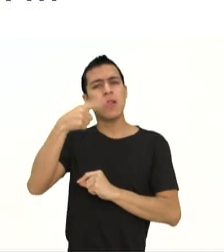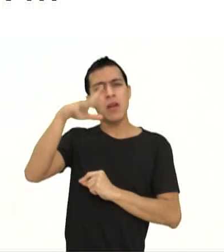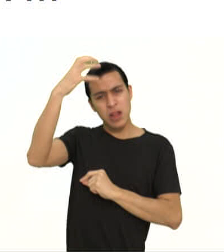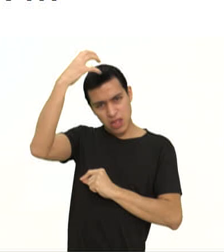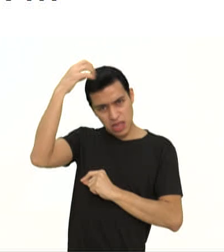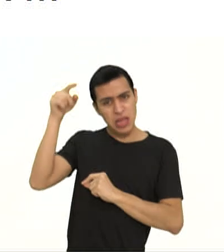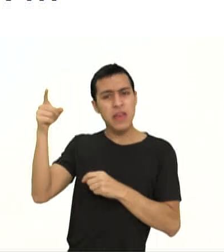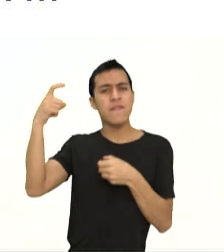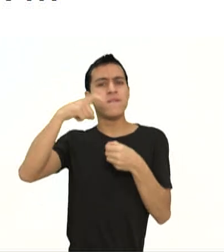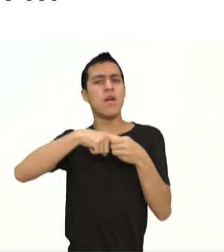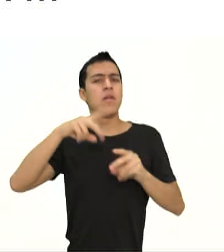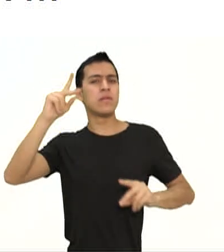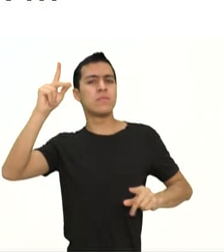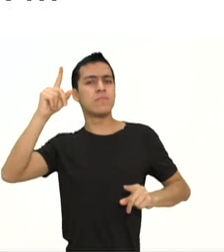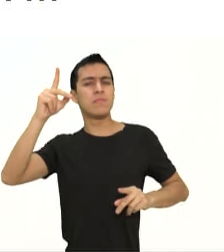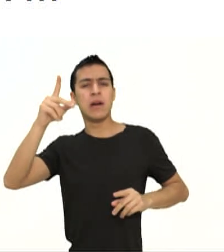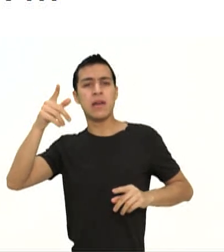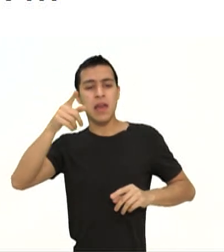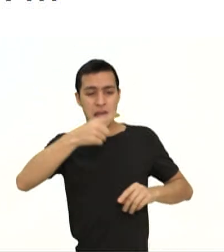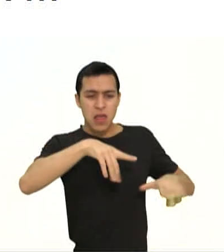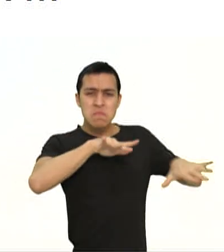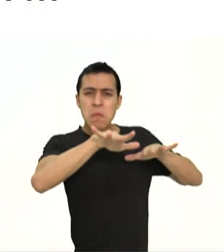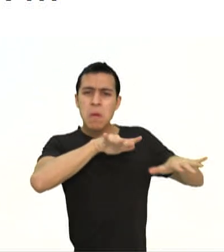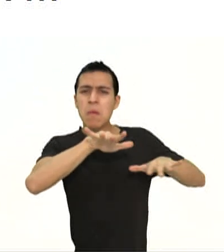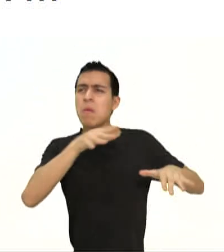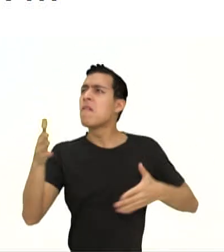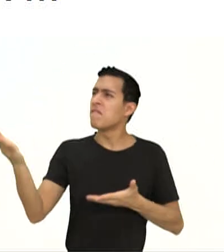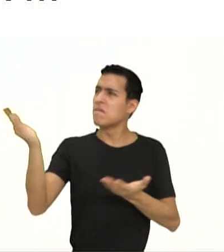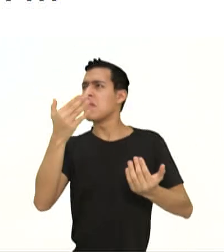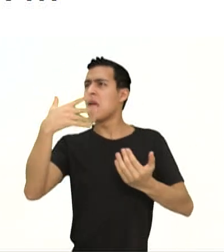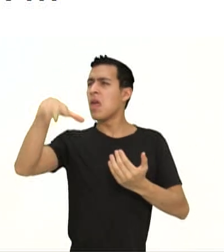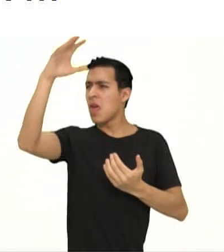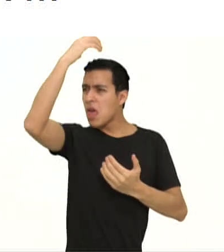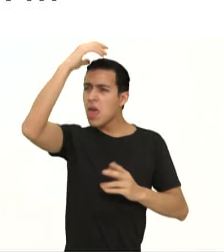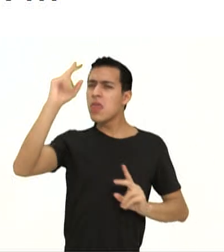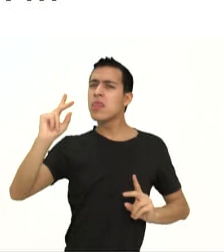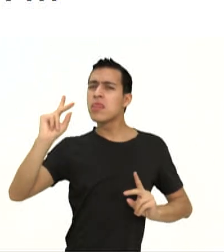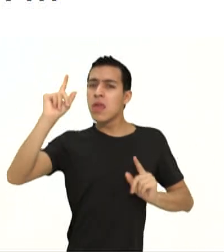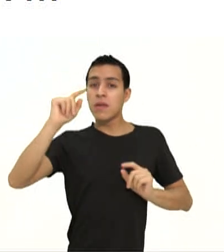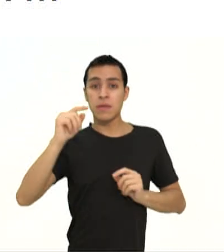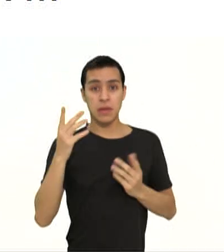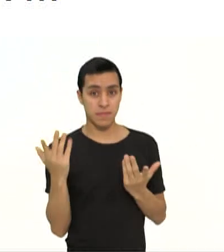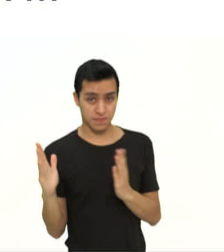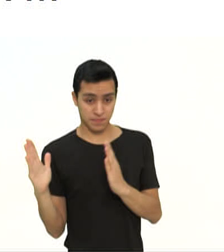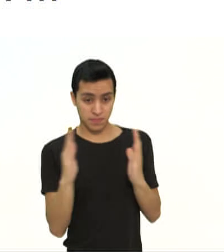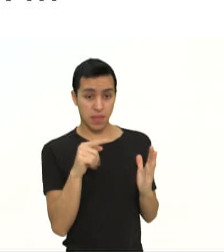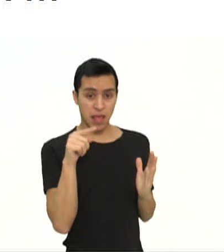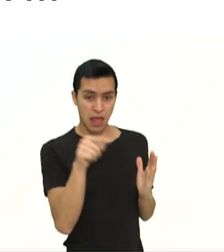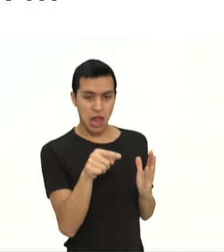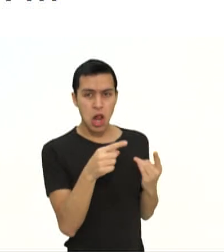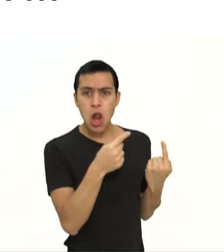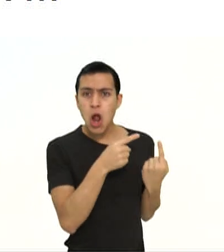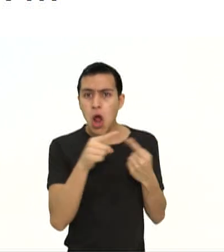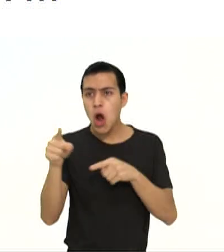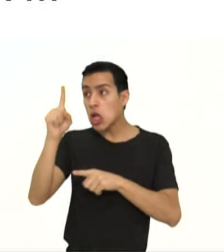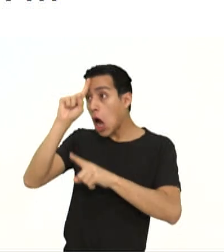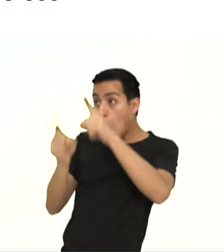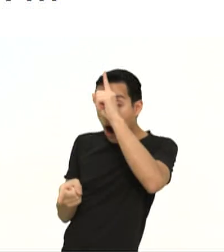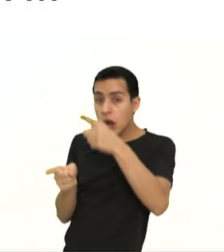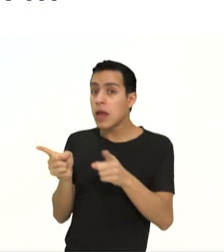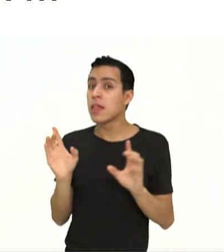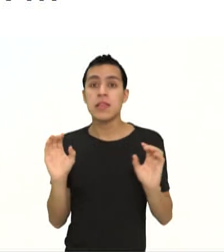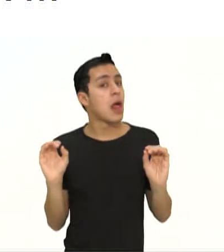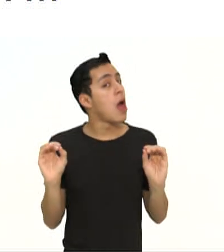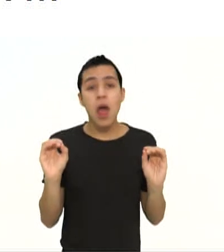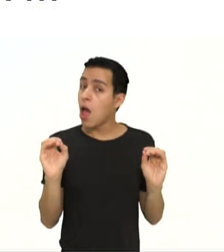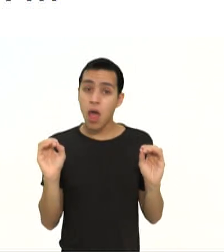retorno do rei espanhol. Galera, pensa o seguinte, ele estava querendo questionar alguma ordem? Não, ele estava